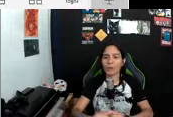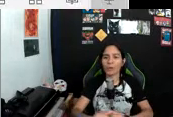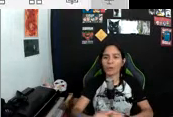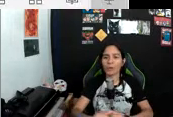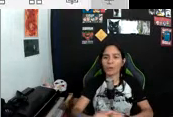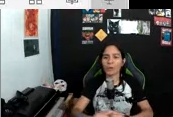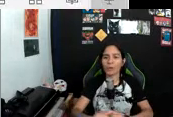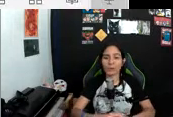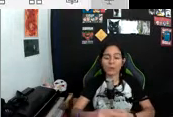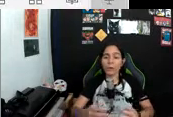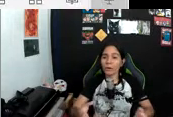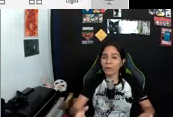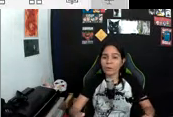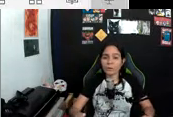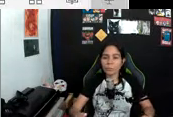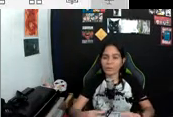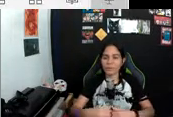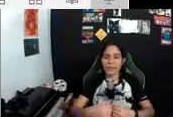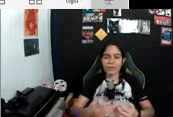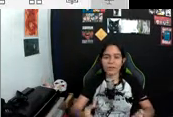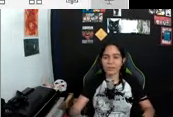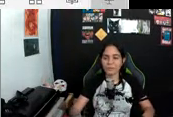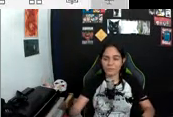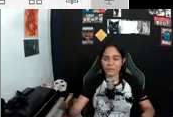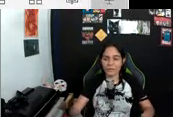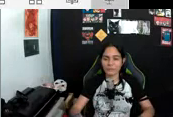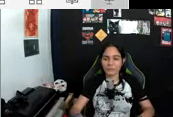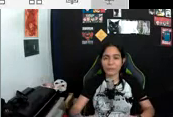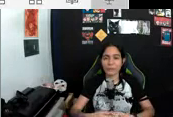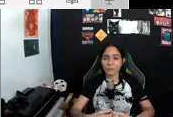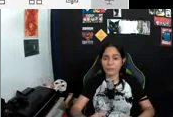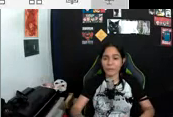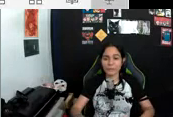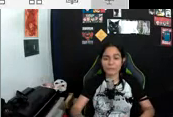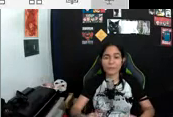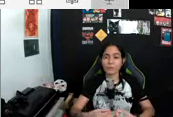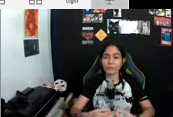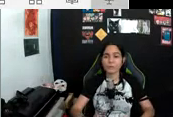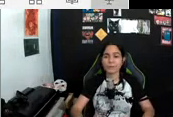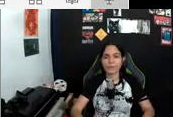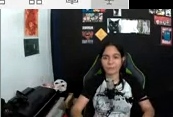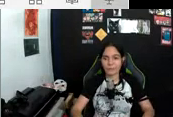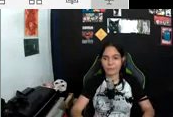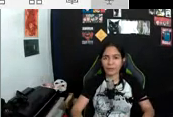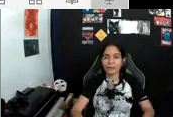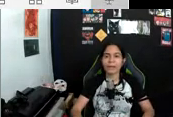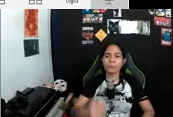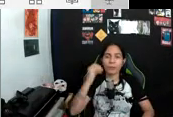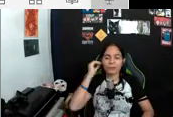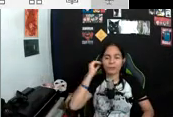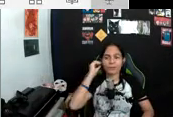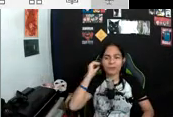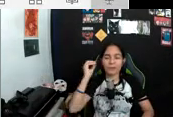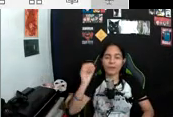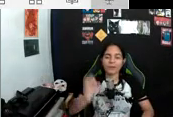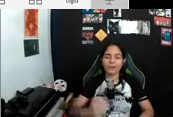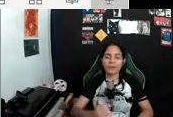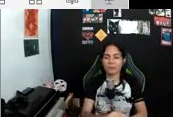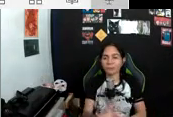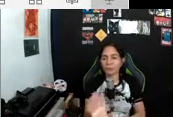evoluindo correto ou não. O paciente ou o responsável dele ali, se não for da área de saúde, ele não vai saber. Então é importante